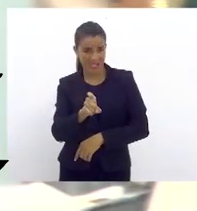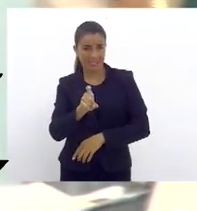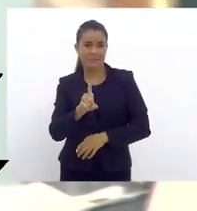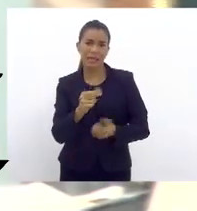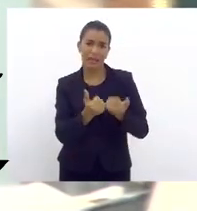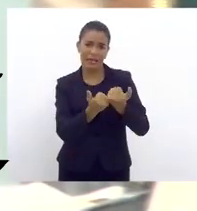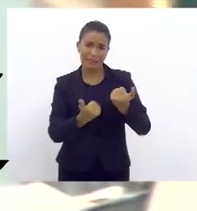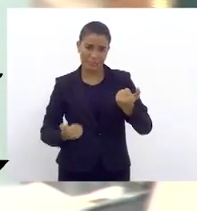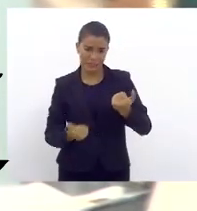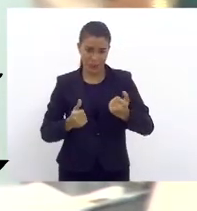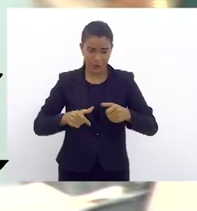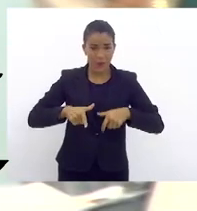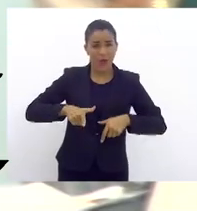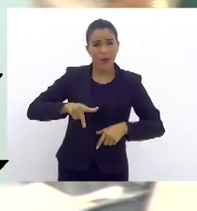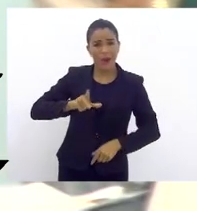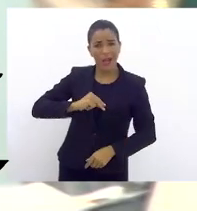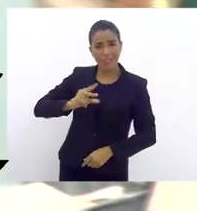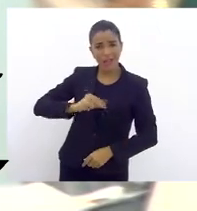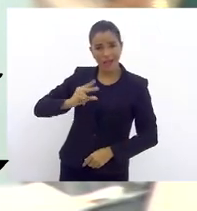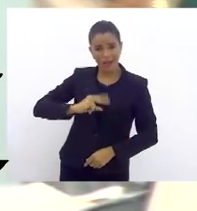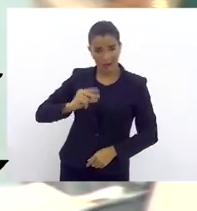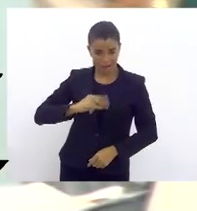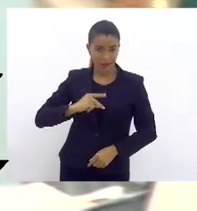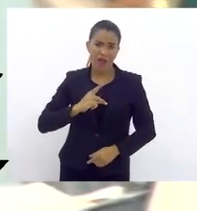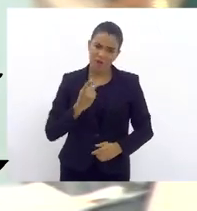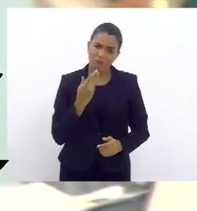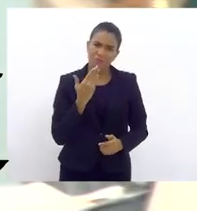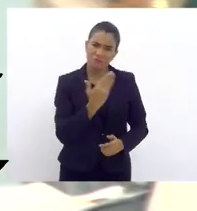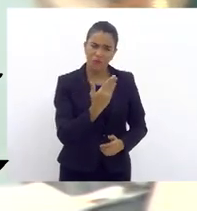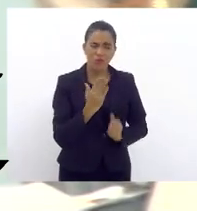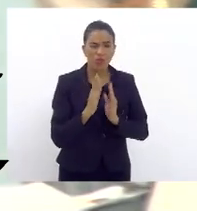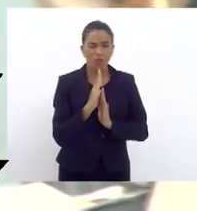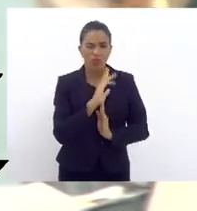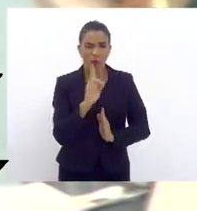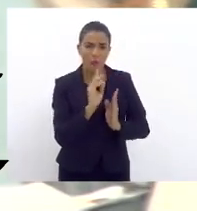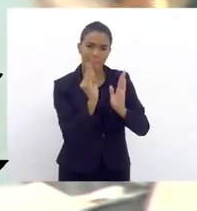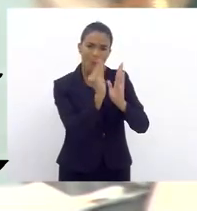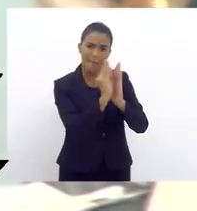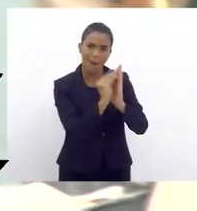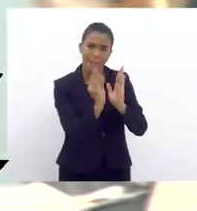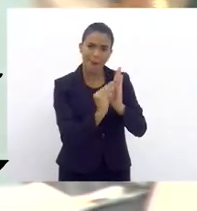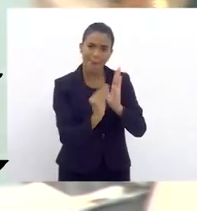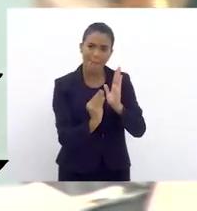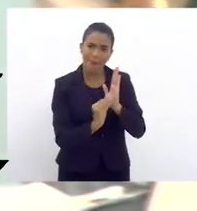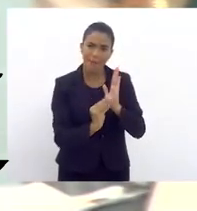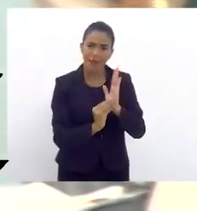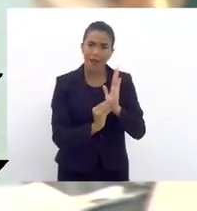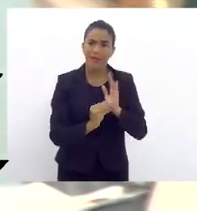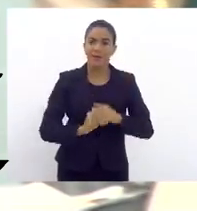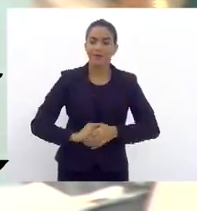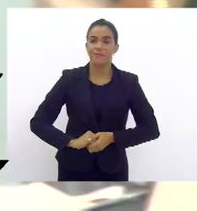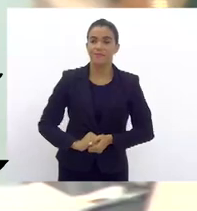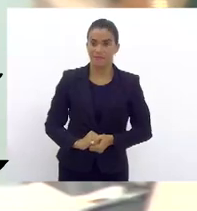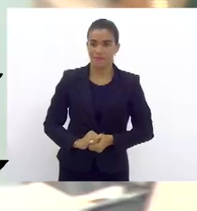da nossa história tiver com caixazinho tá para ser anunciado aqui na frente temos aí também